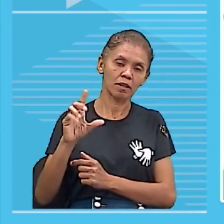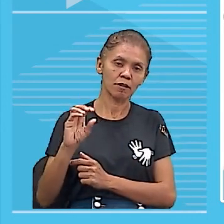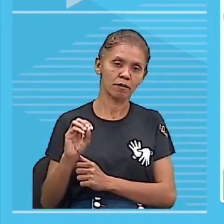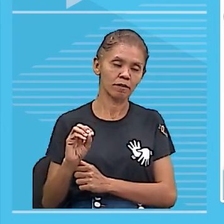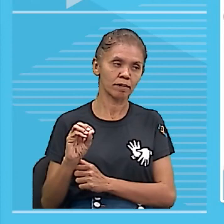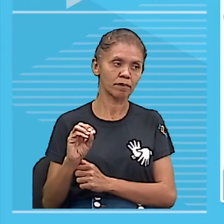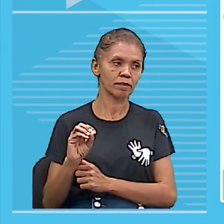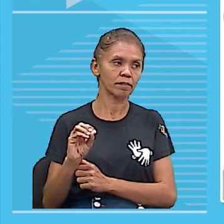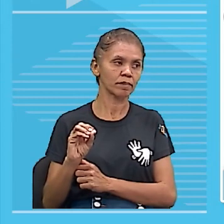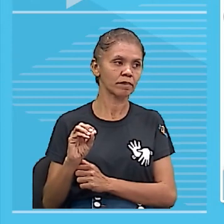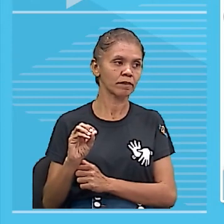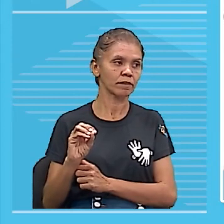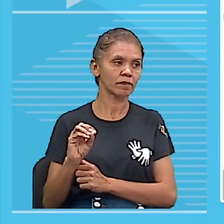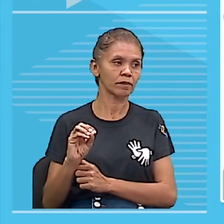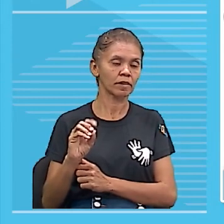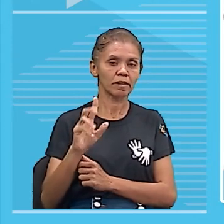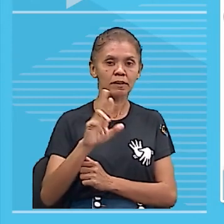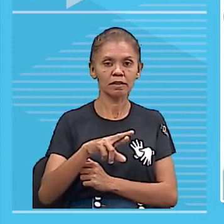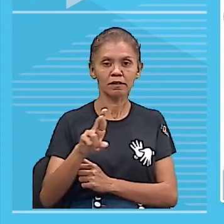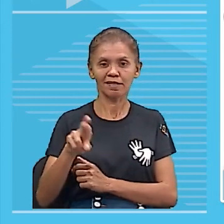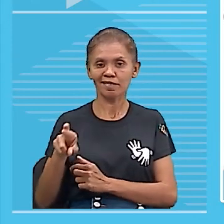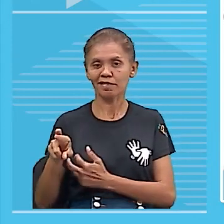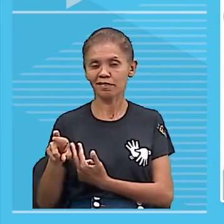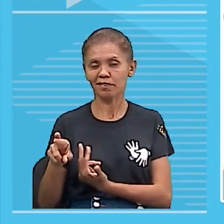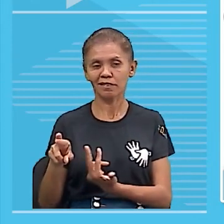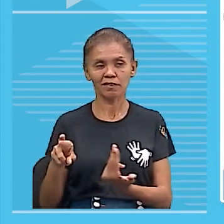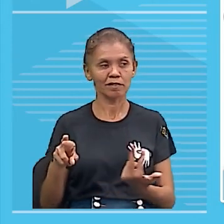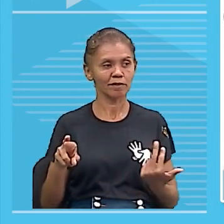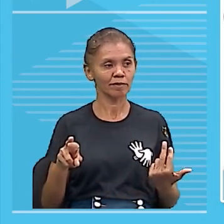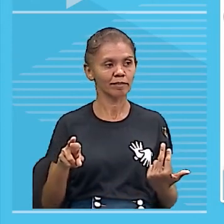é de mesma resistência